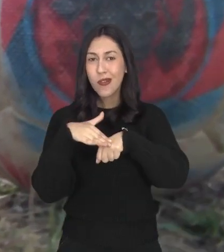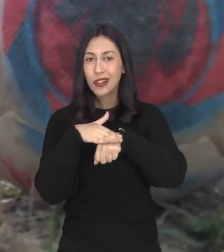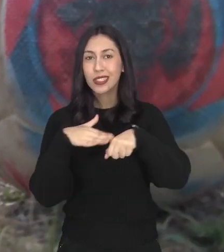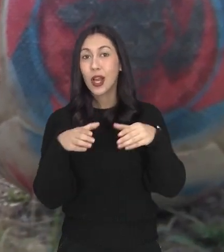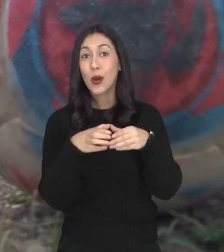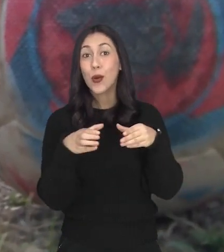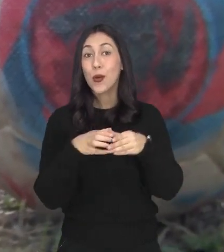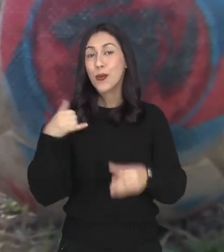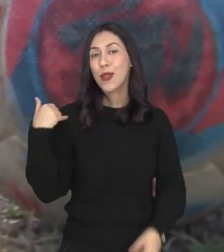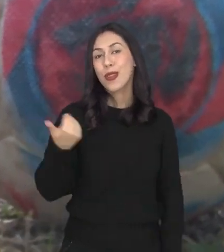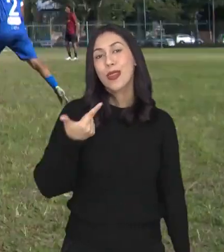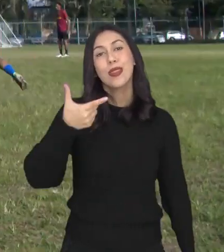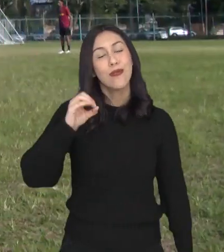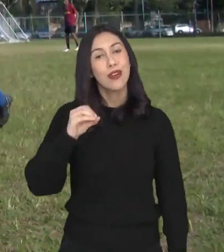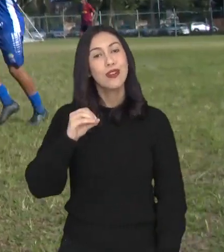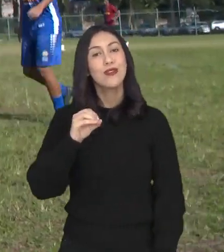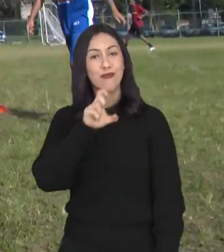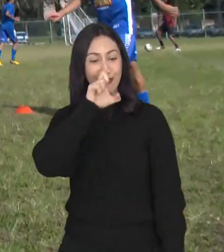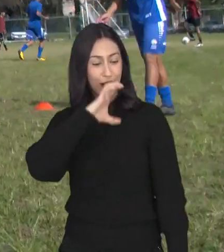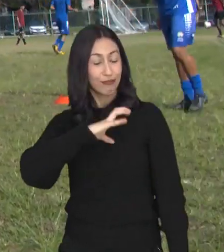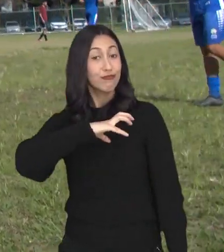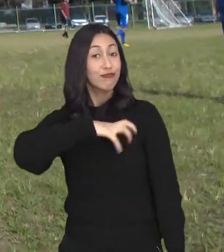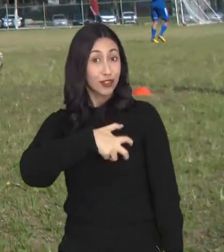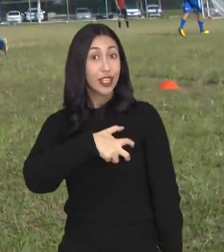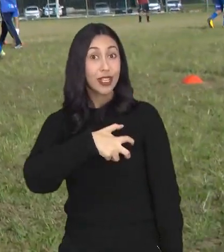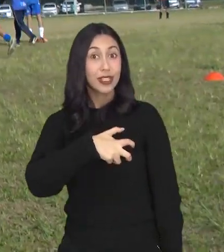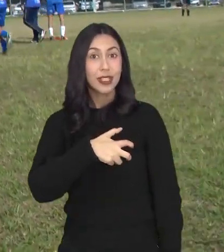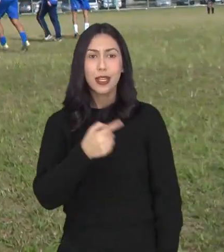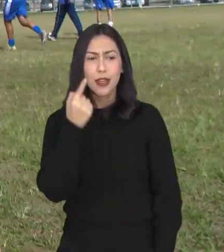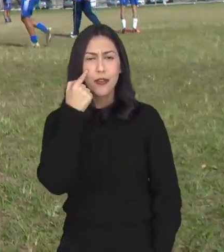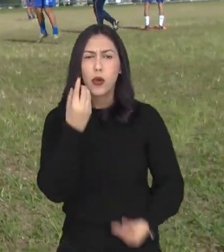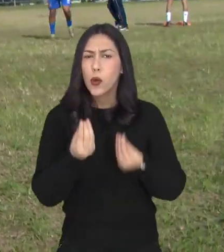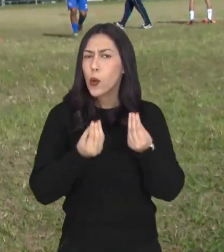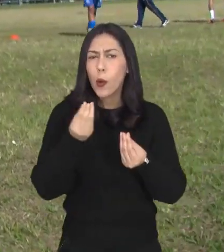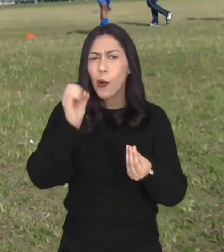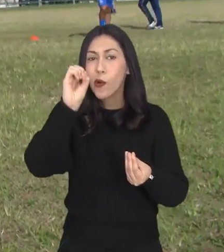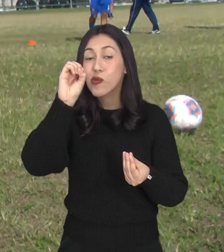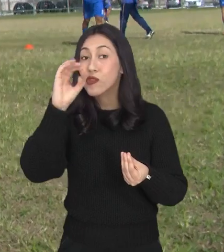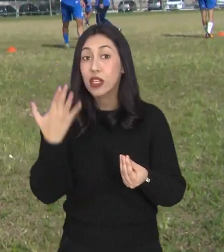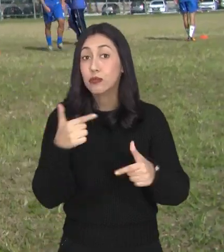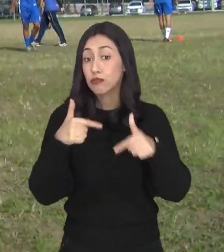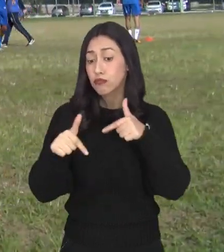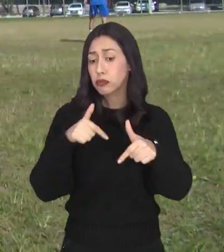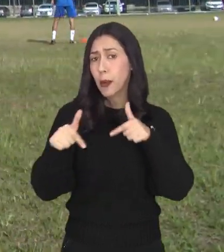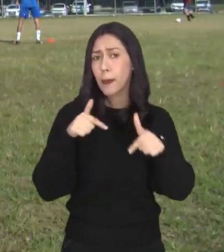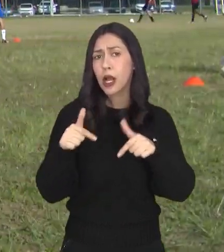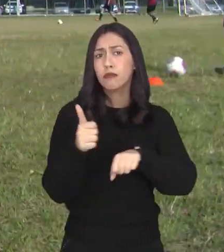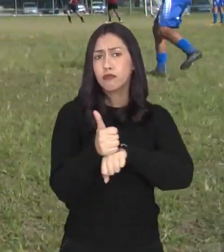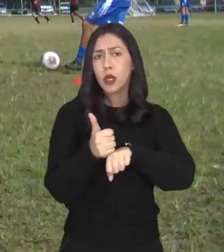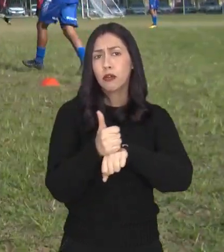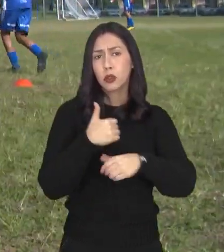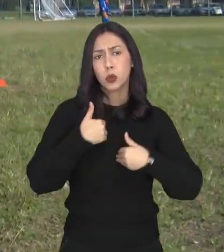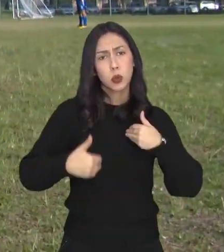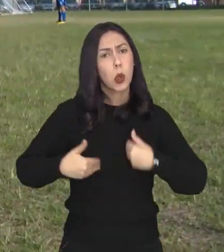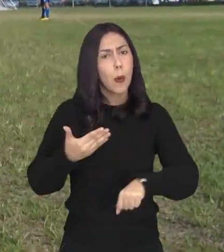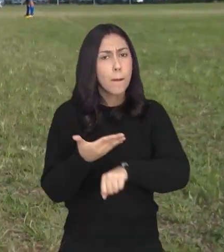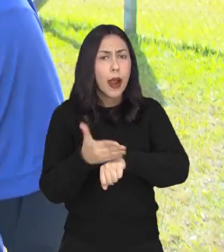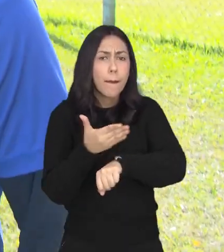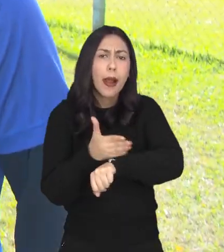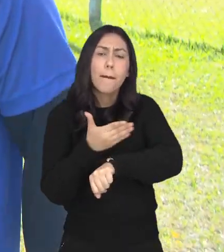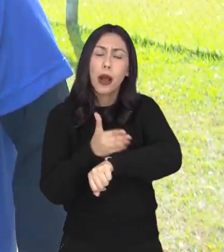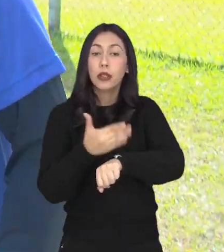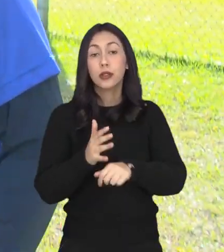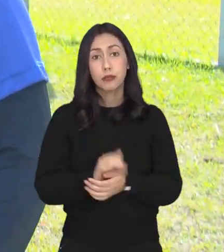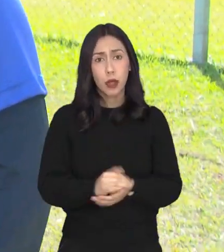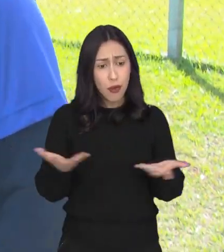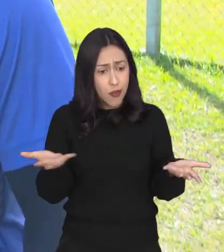bola com o pessoal do Sub-20 do São José Esporte Clube e ver na prática como funciona o trabalho de um preparador físico. Bora,